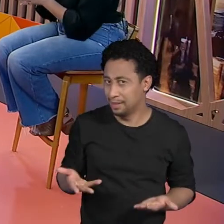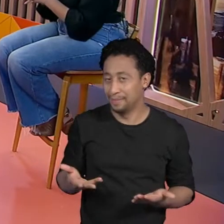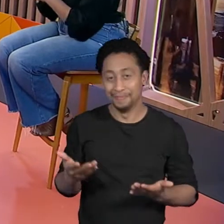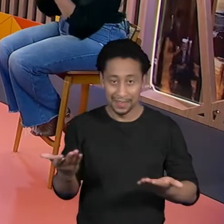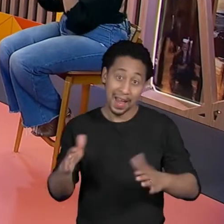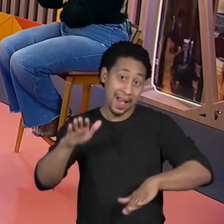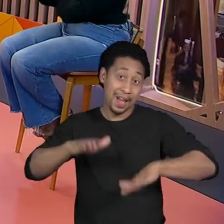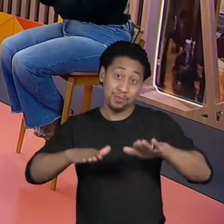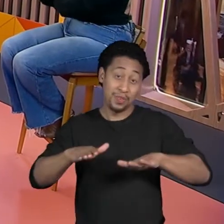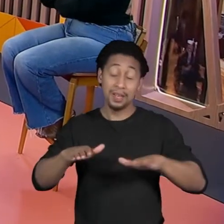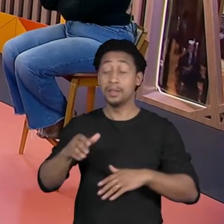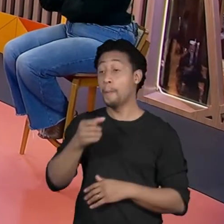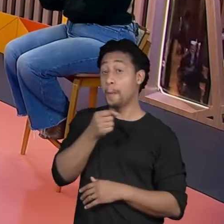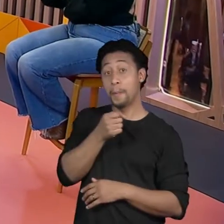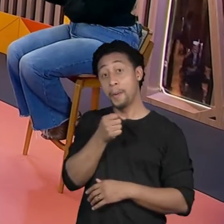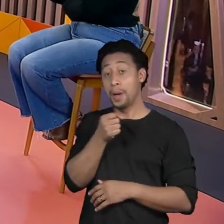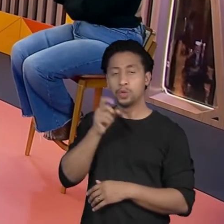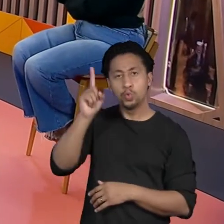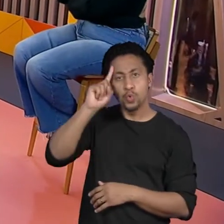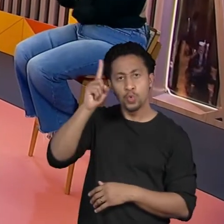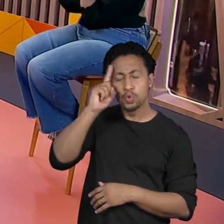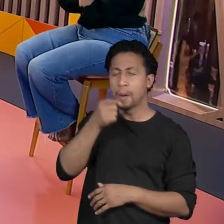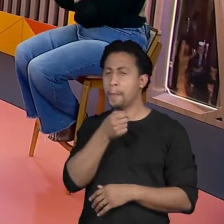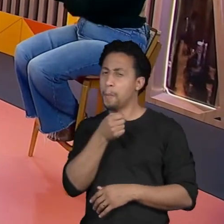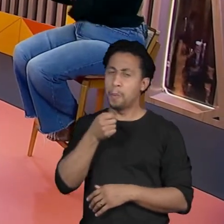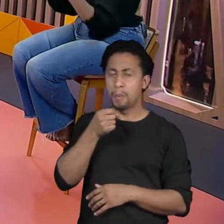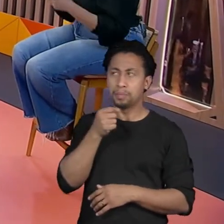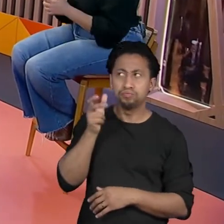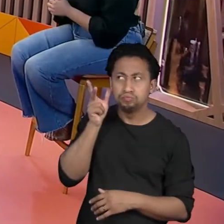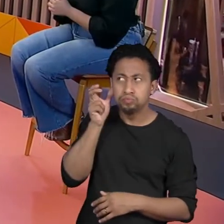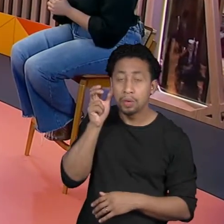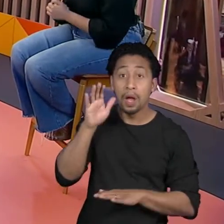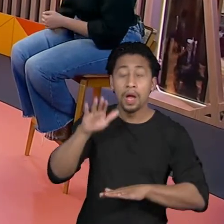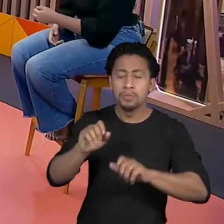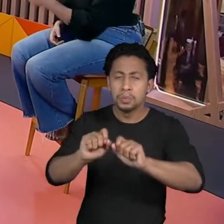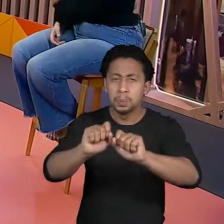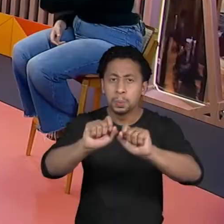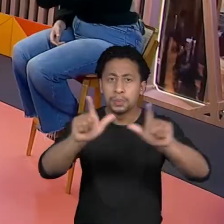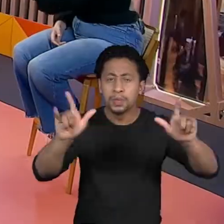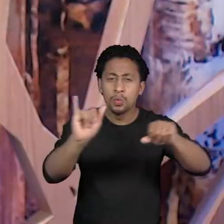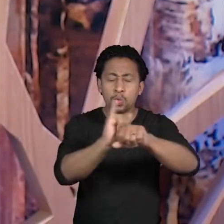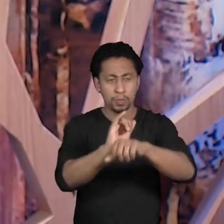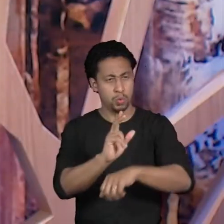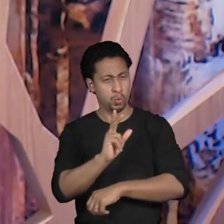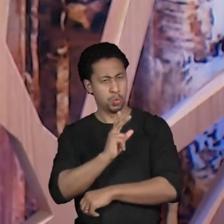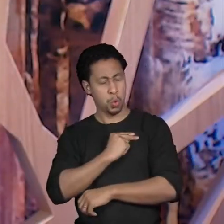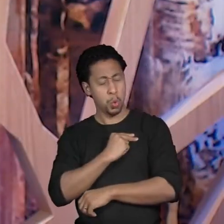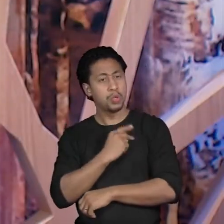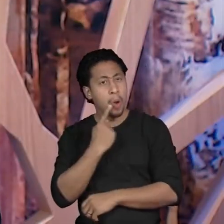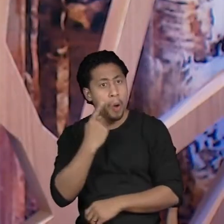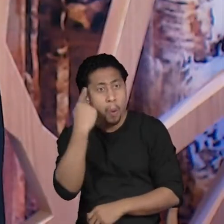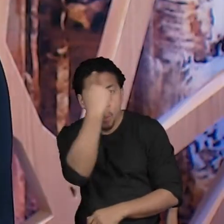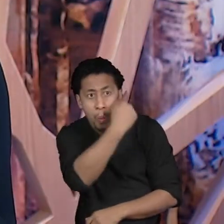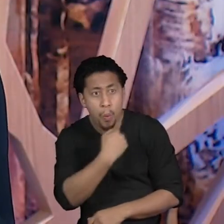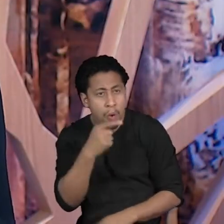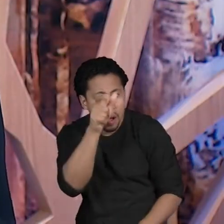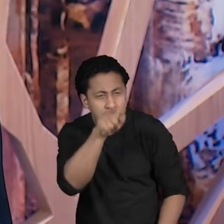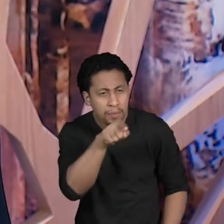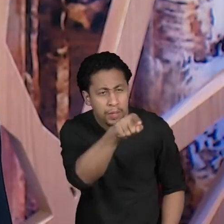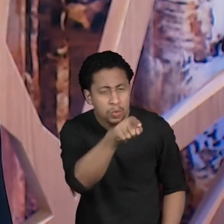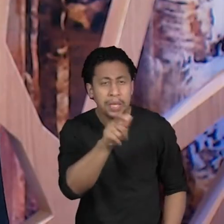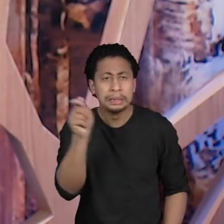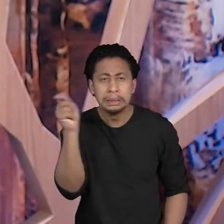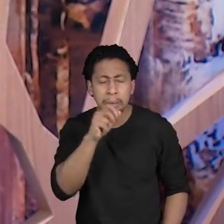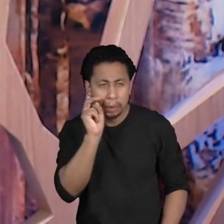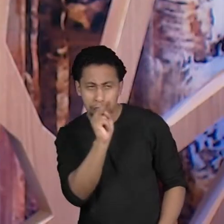tempo todo com você. Mandando e outra mensagem. coisa, tem uma questão aí, os ouvintes eles ainda te buscam nas redes sociais. Eles vão lá atrás para saber